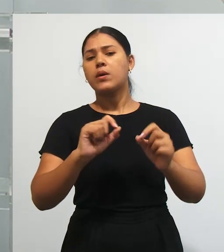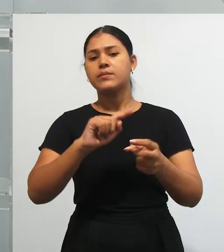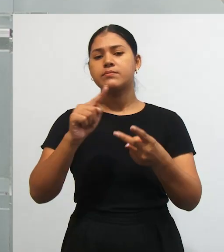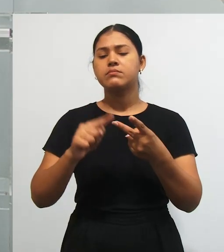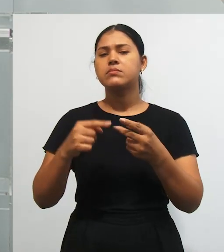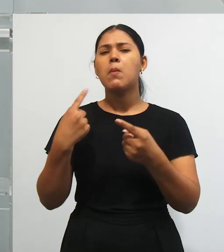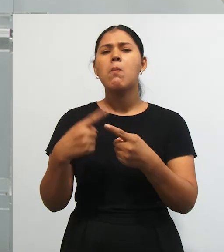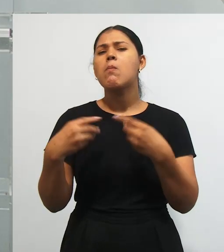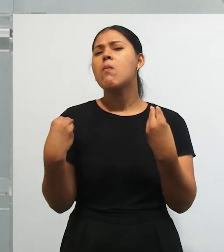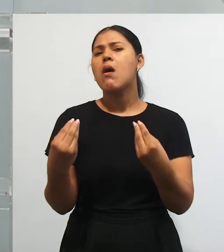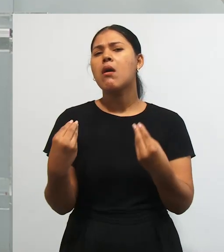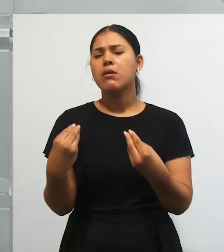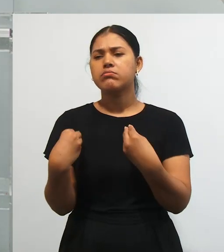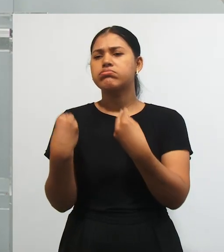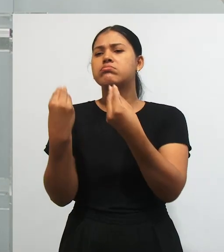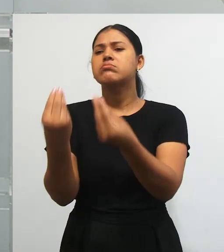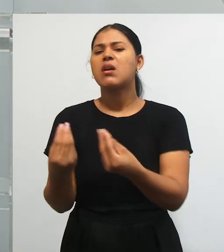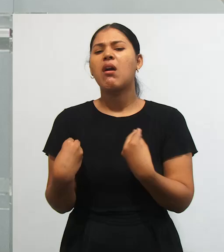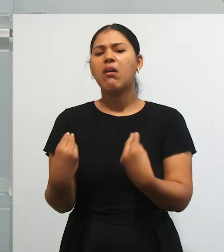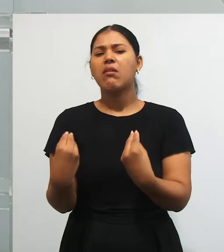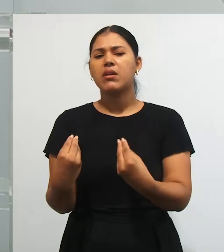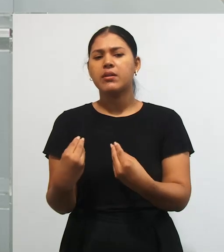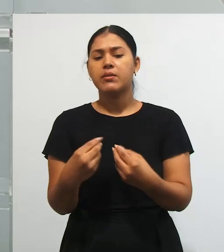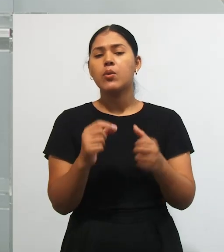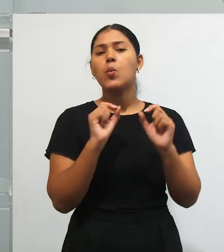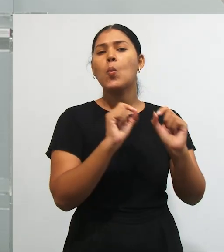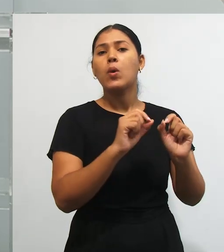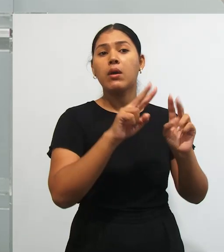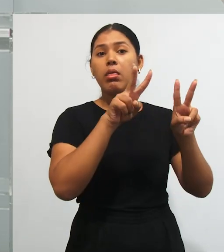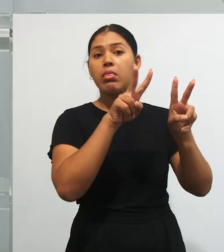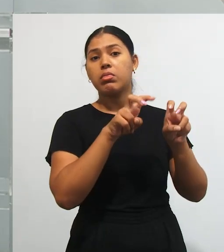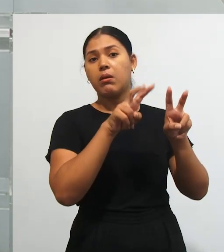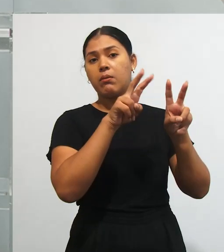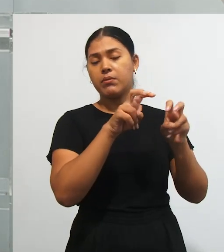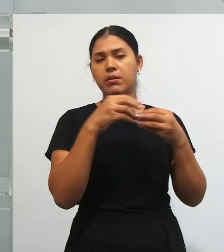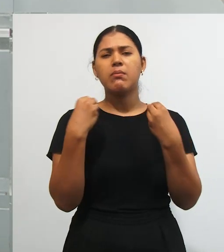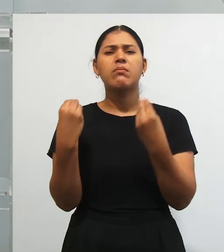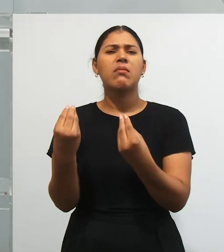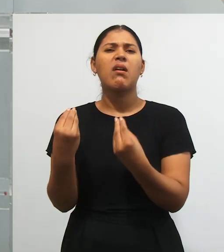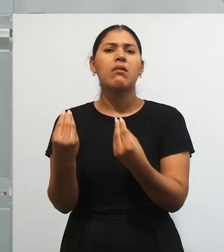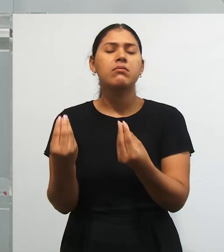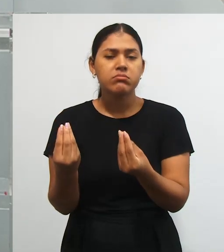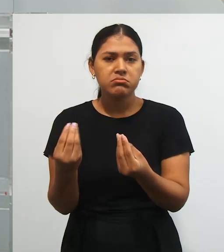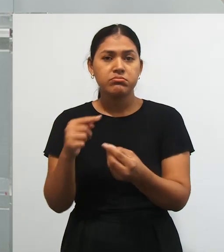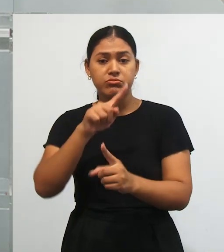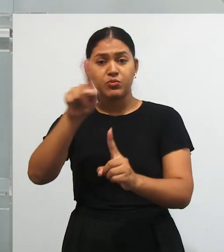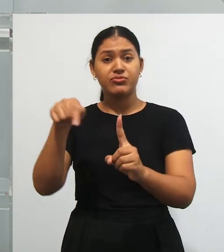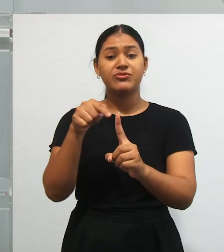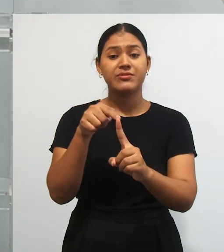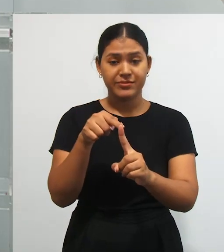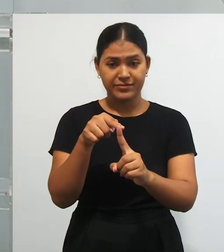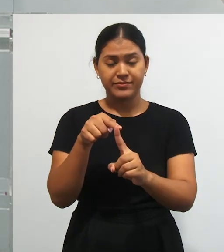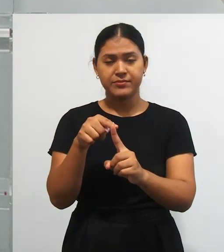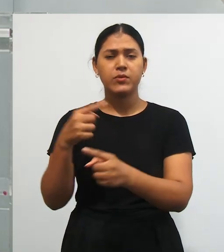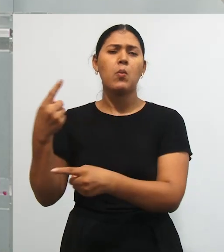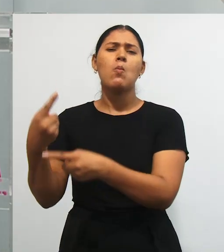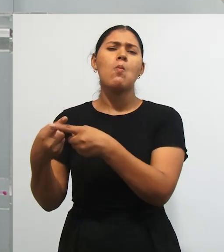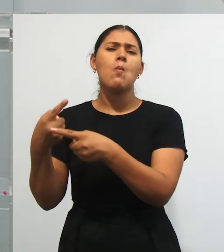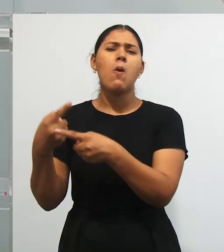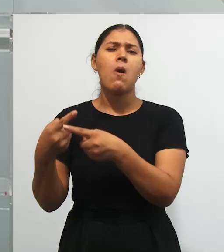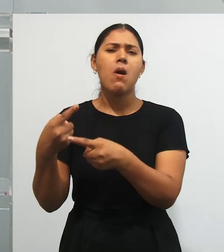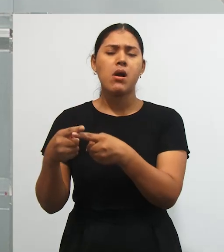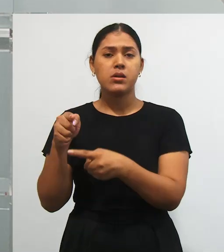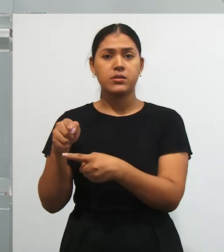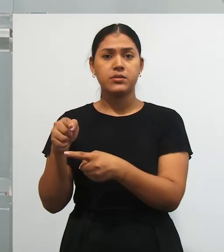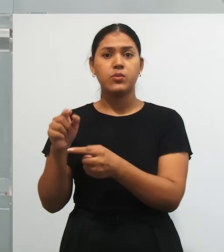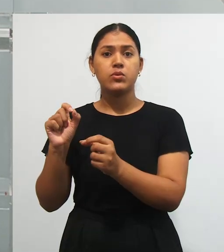para quê, né? O quê é o seu tema, é o assunto. O para quê são os seus objetivos. O porquê é